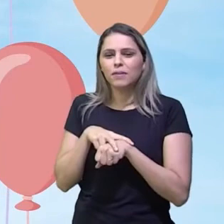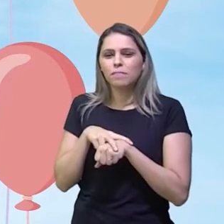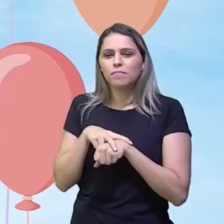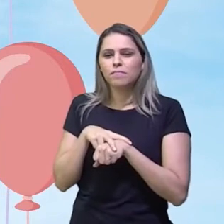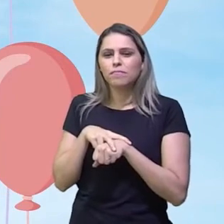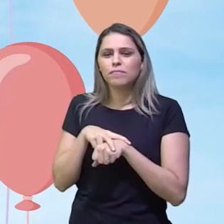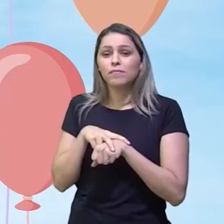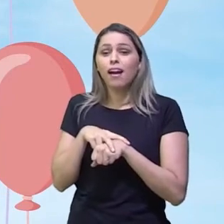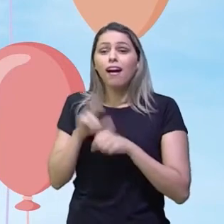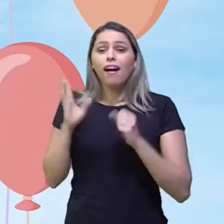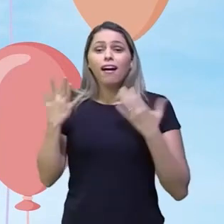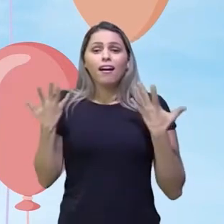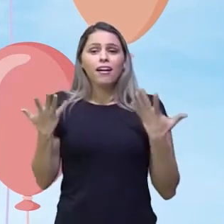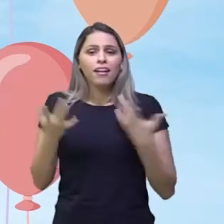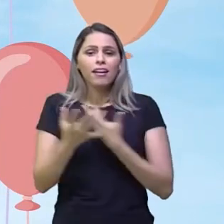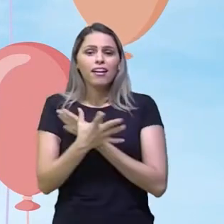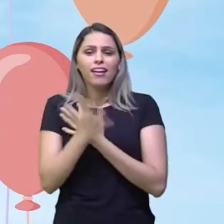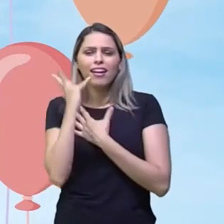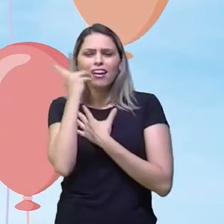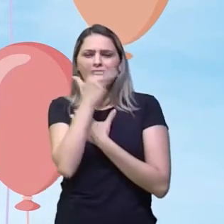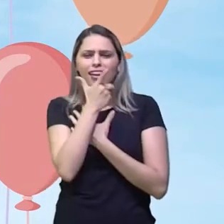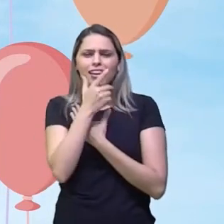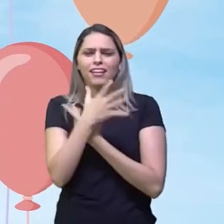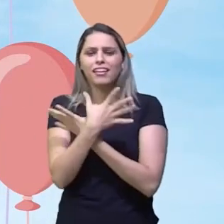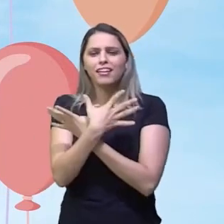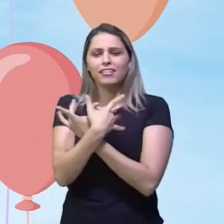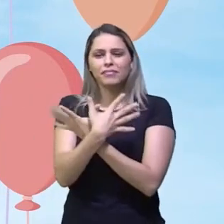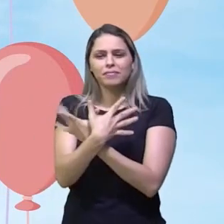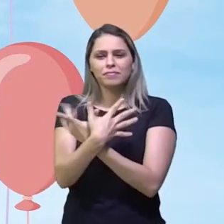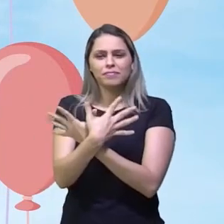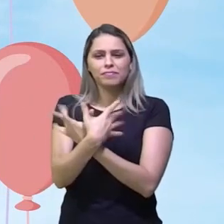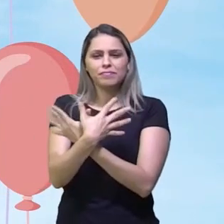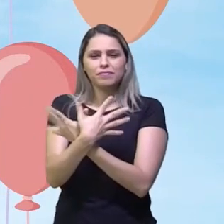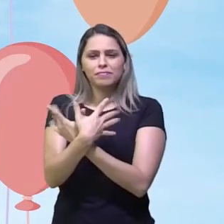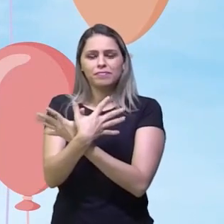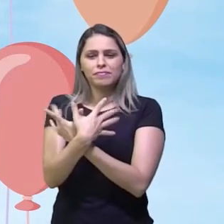Espar... verde. Olha que linda.